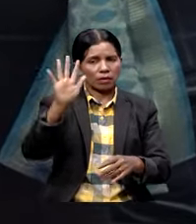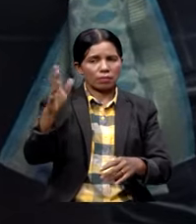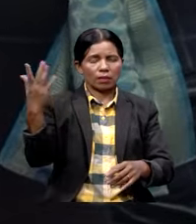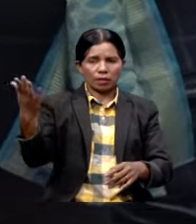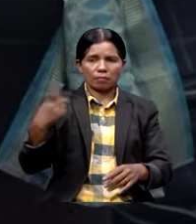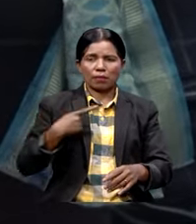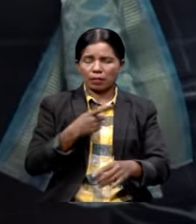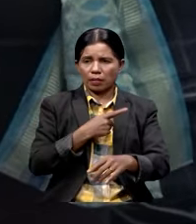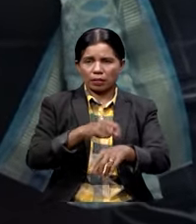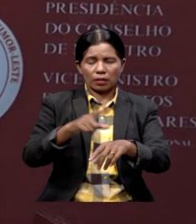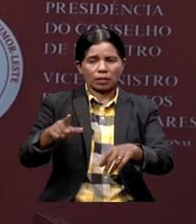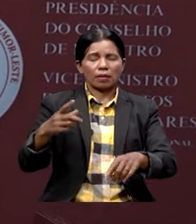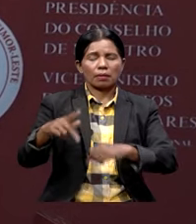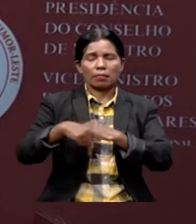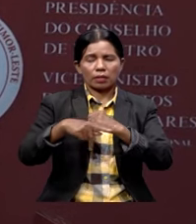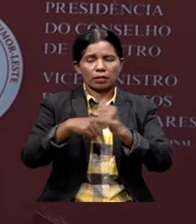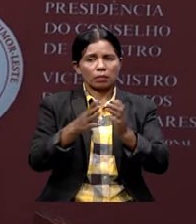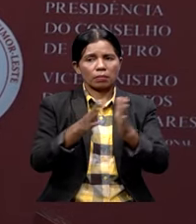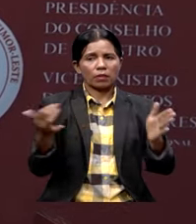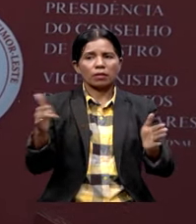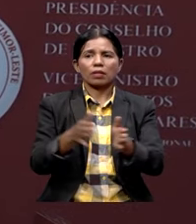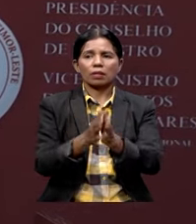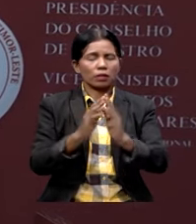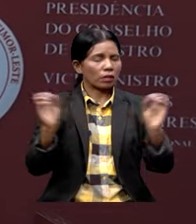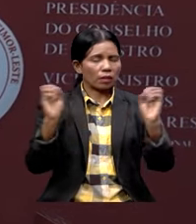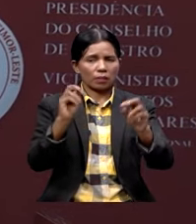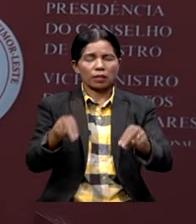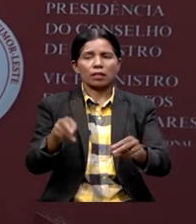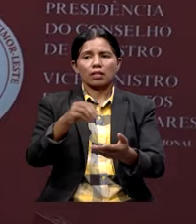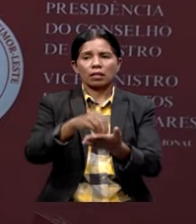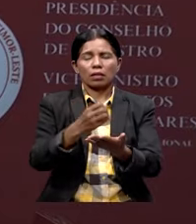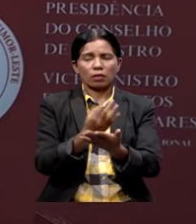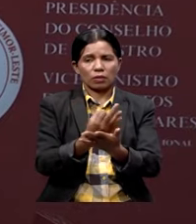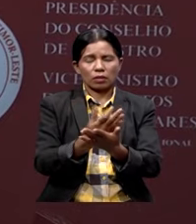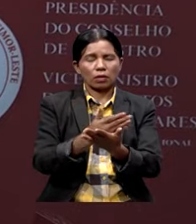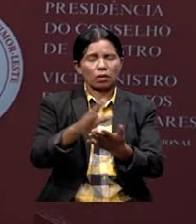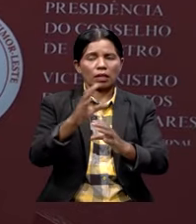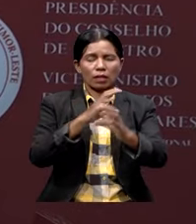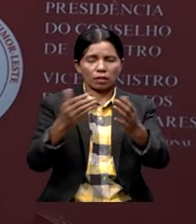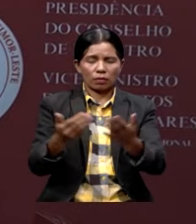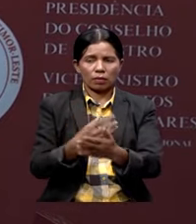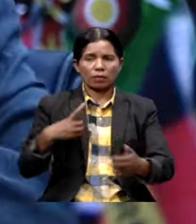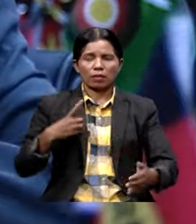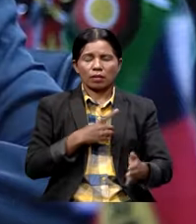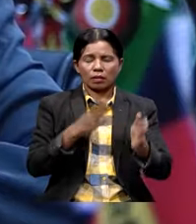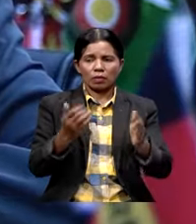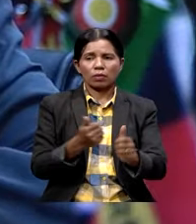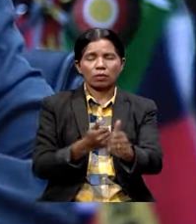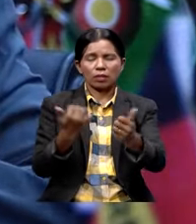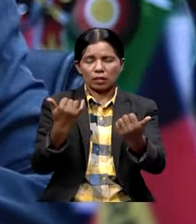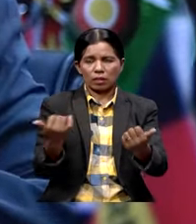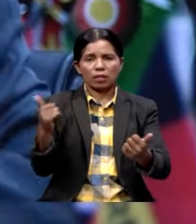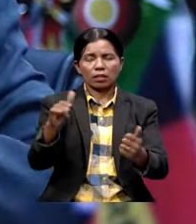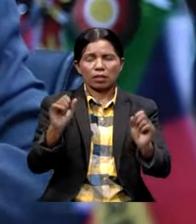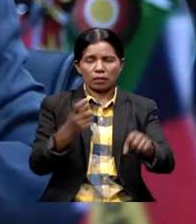Nacional. Mas que não é, bancada oposição Ciro Russo, la precisa tal Ossan Sosa Carreta Fomba deputado Cira, tamba tuir Cira agora tempo